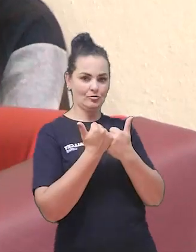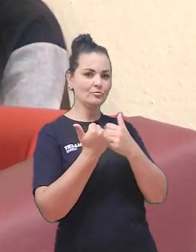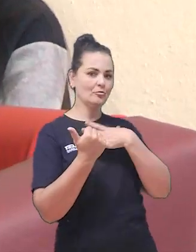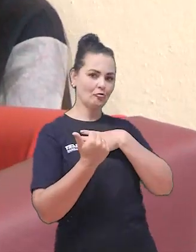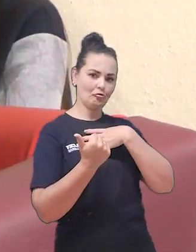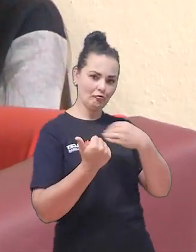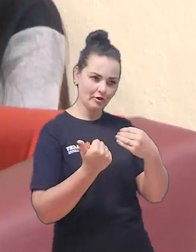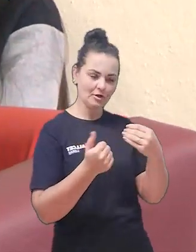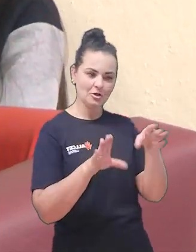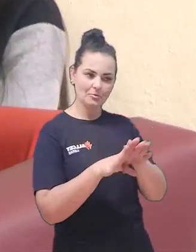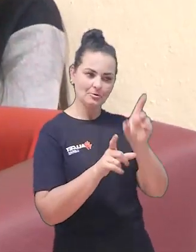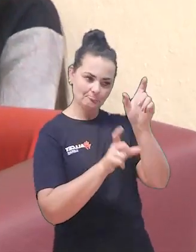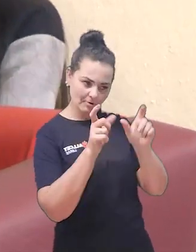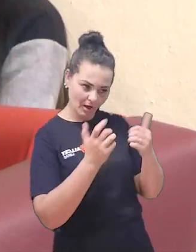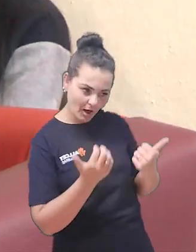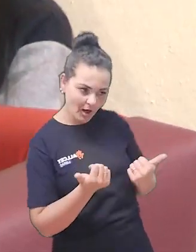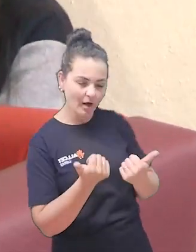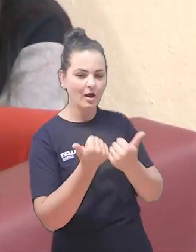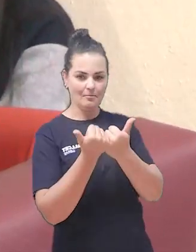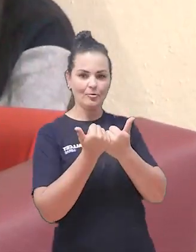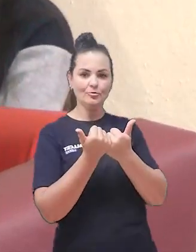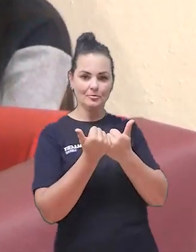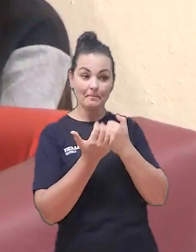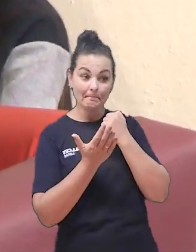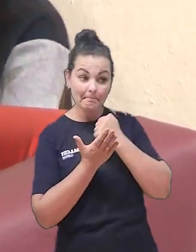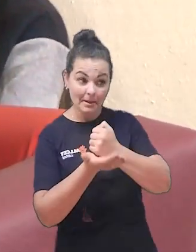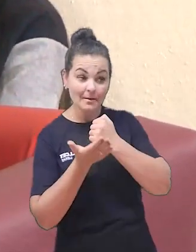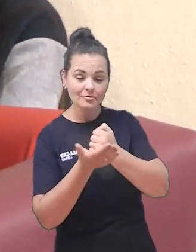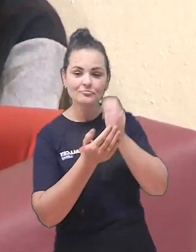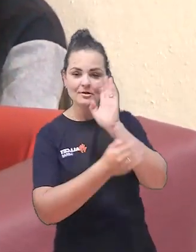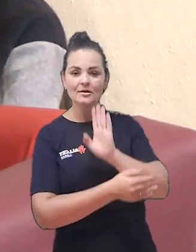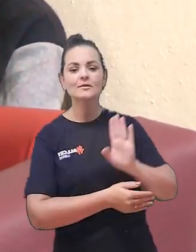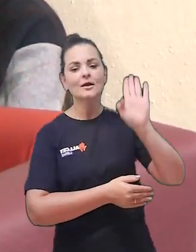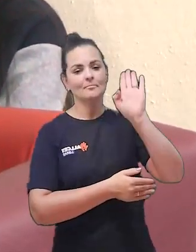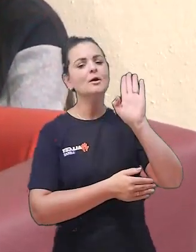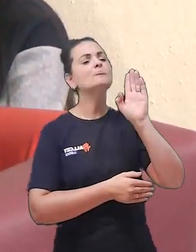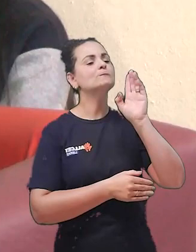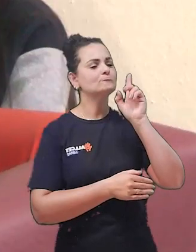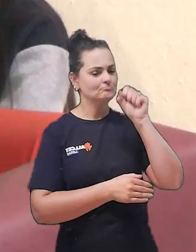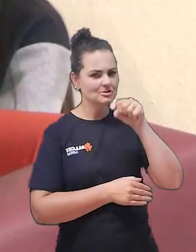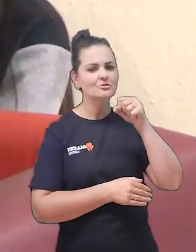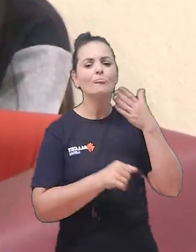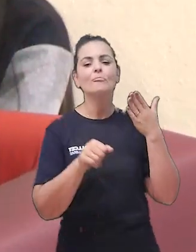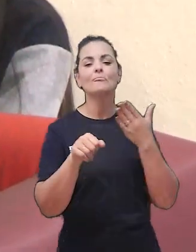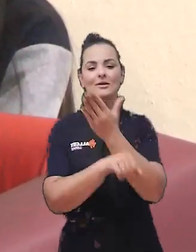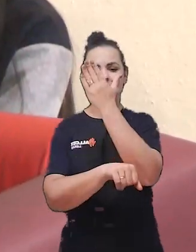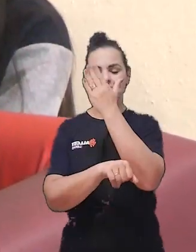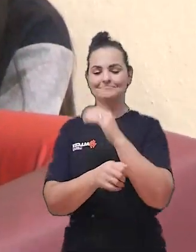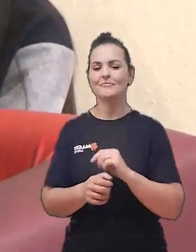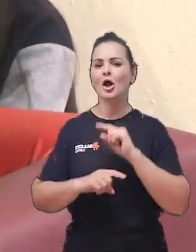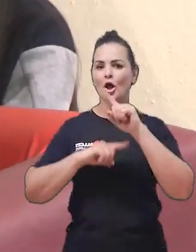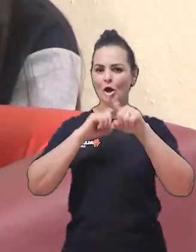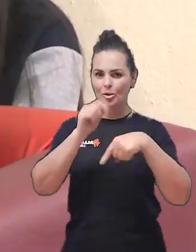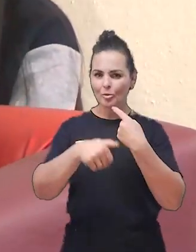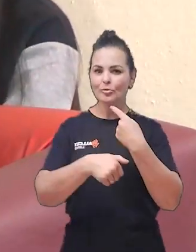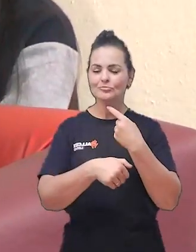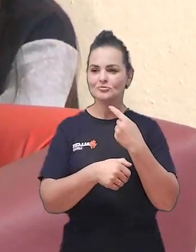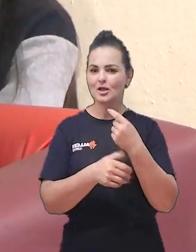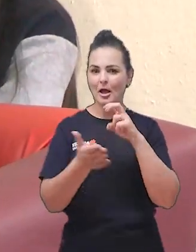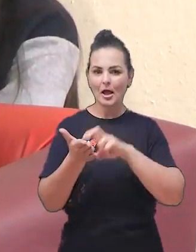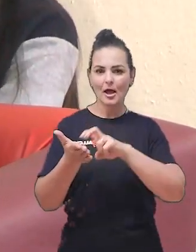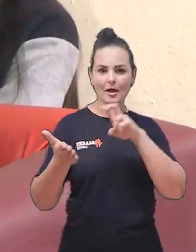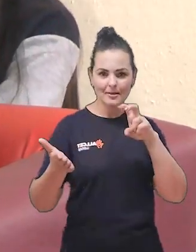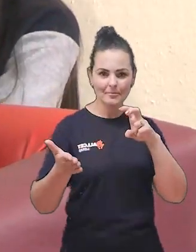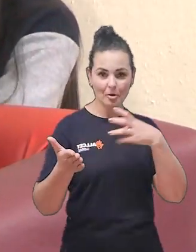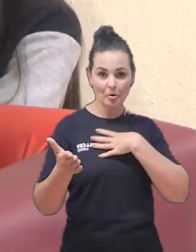vocês para me ajudar na campanha nesse sentido, eu vou. No outro dia de manhã, o Jonathan pegou